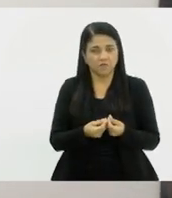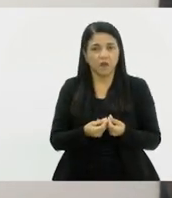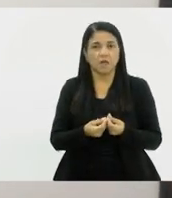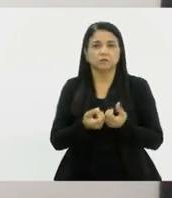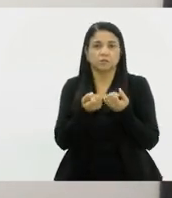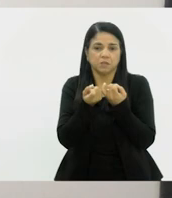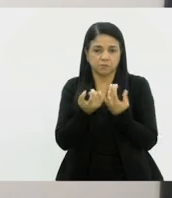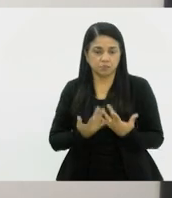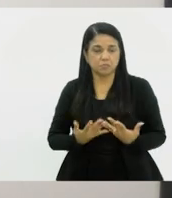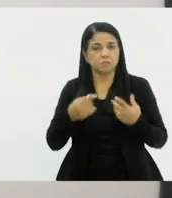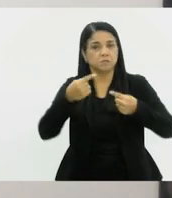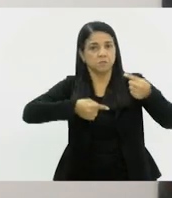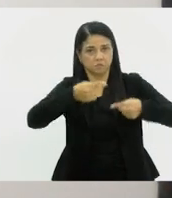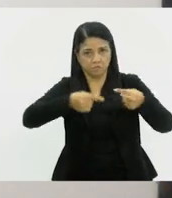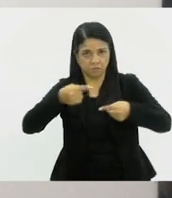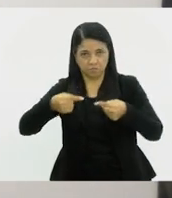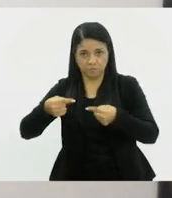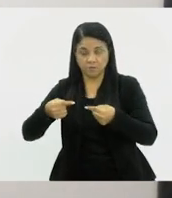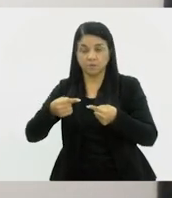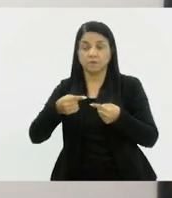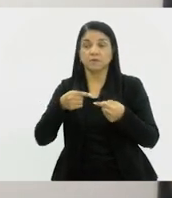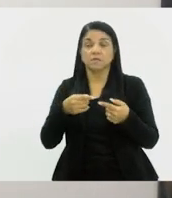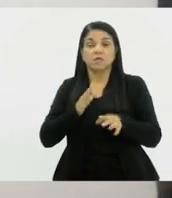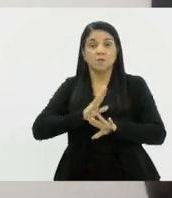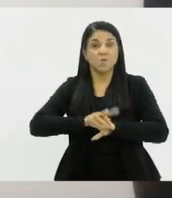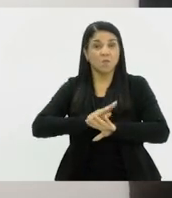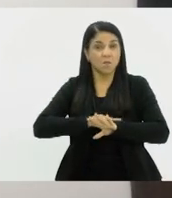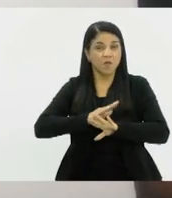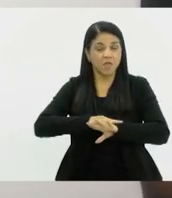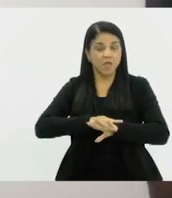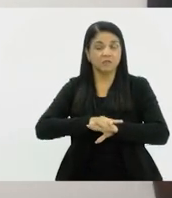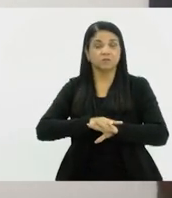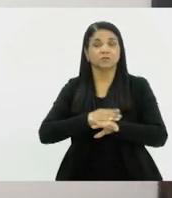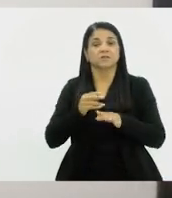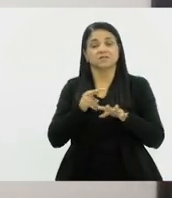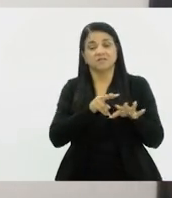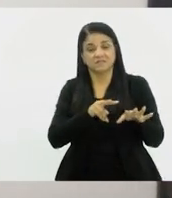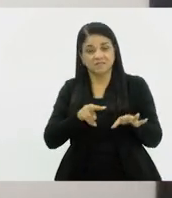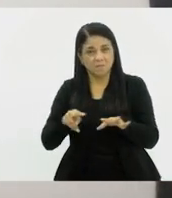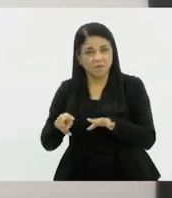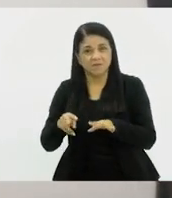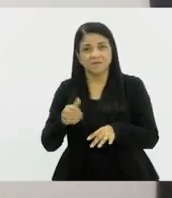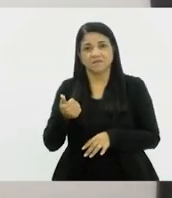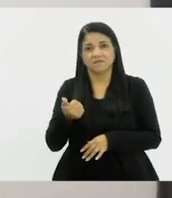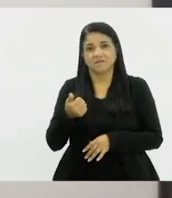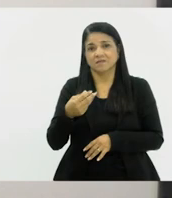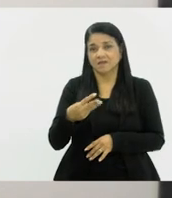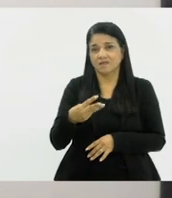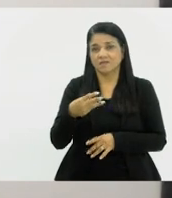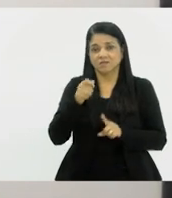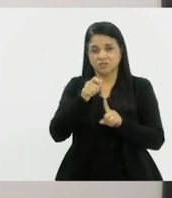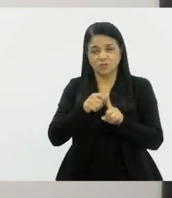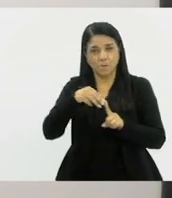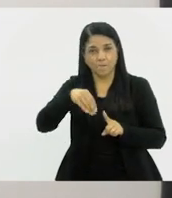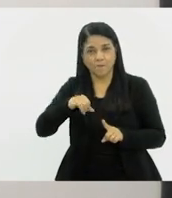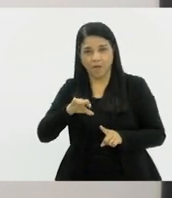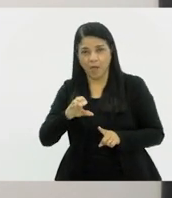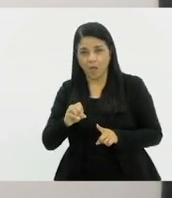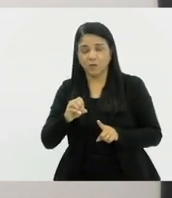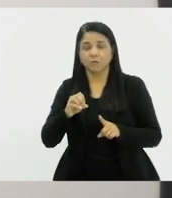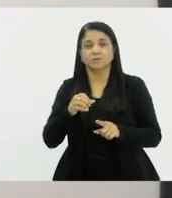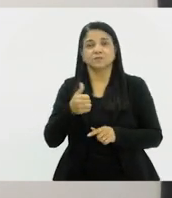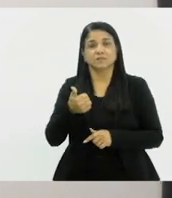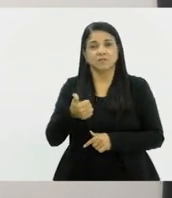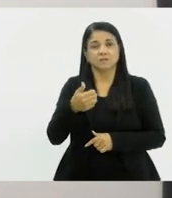poder ess Deb eu acho que nesse momento principalmente nessa semana né de 13 de Maio de 134 anos de Abolição